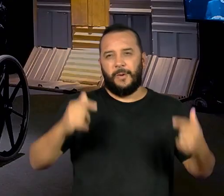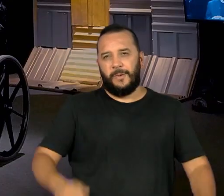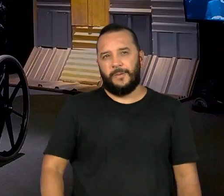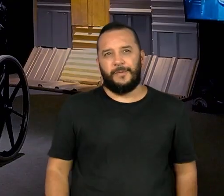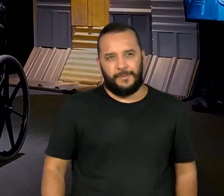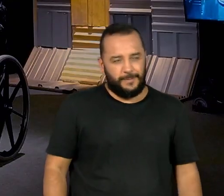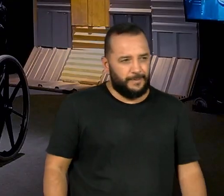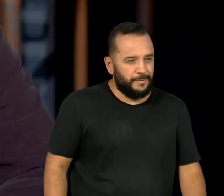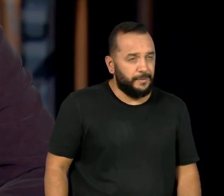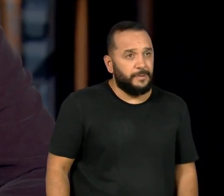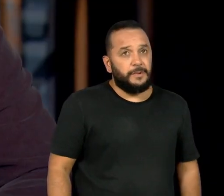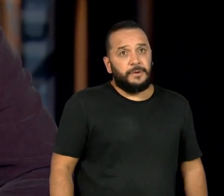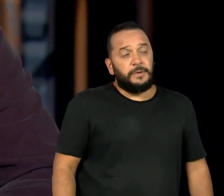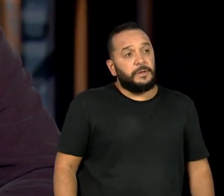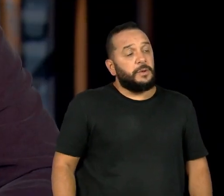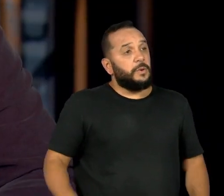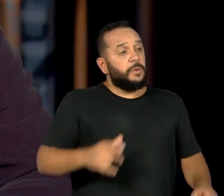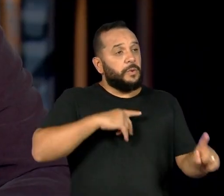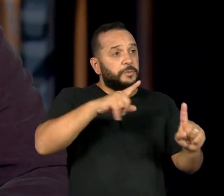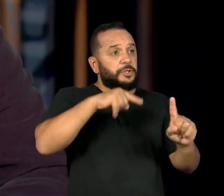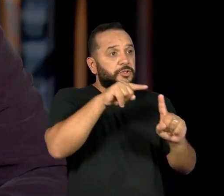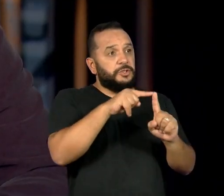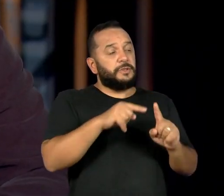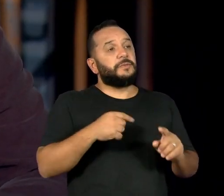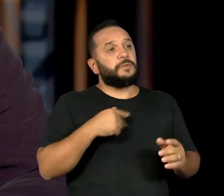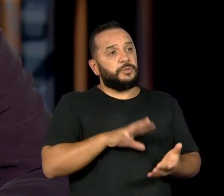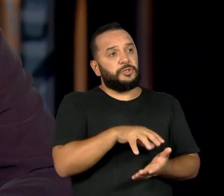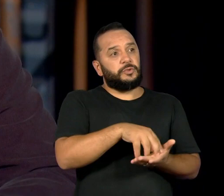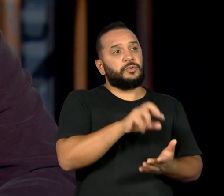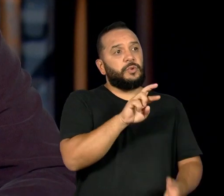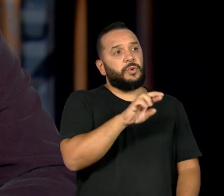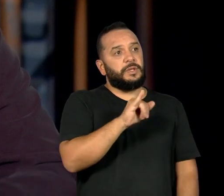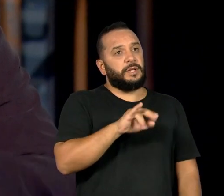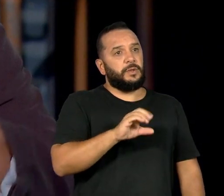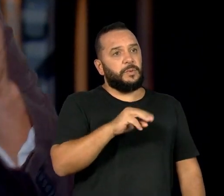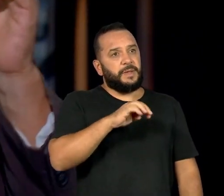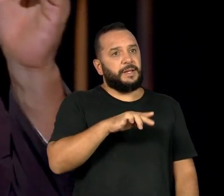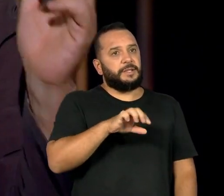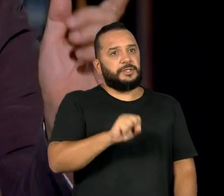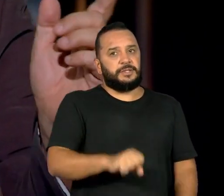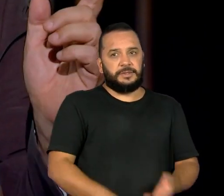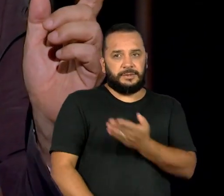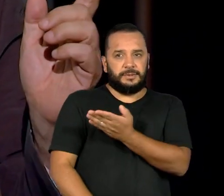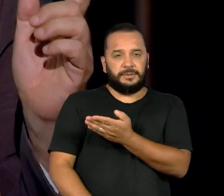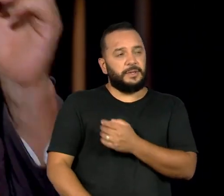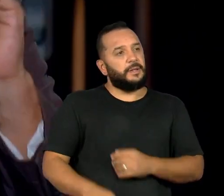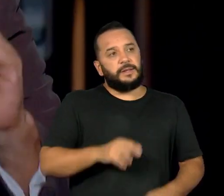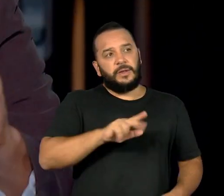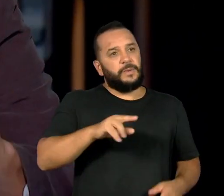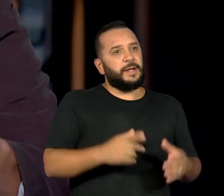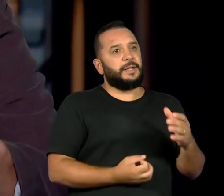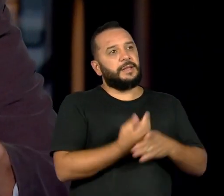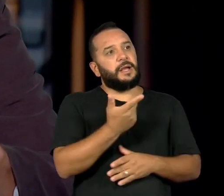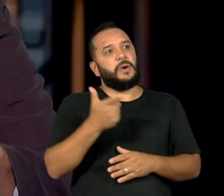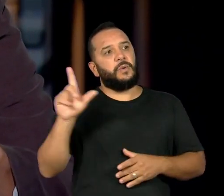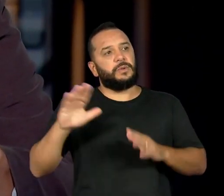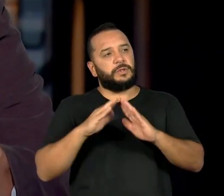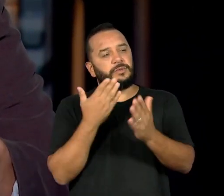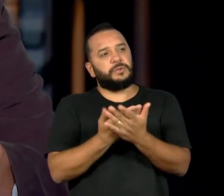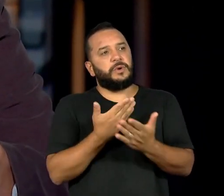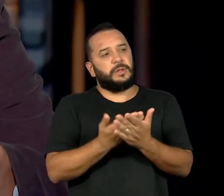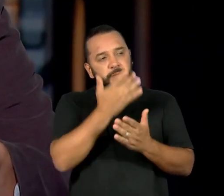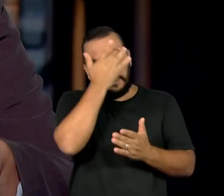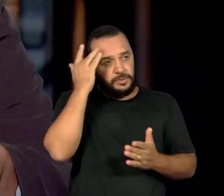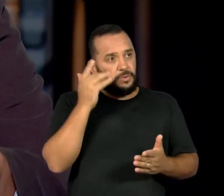Está escrito que o propósito do Instituto Rodrigo Mendes não é construir outra escola para a pessoa com deficiência.